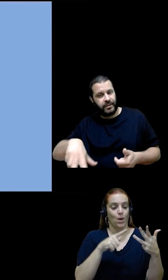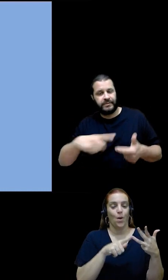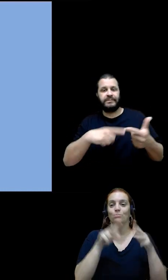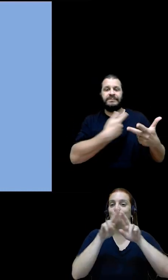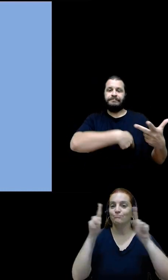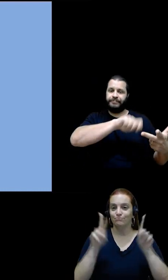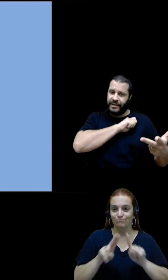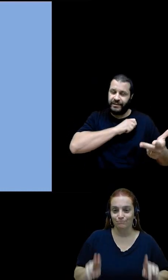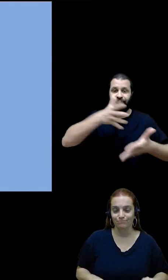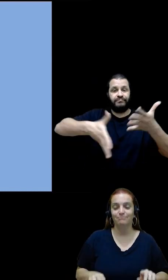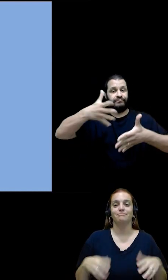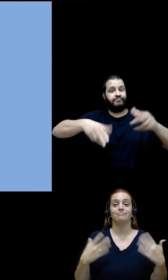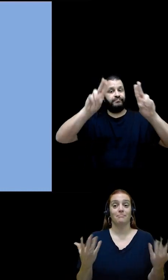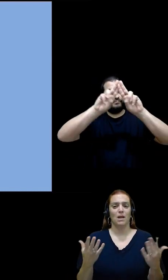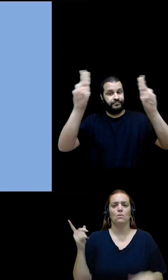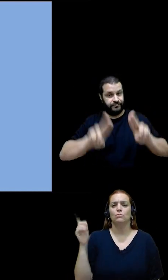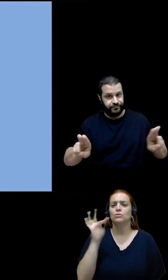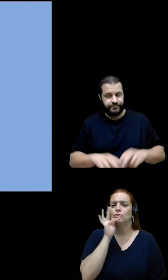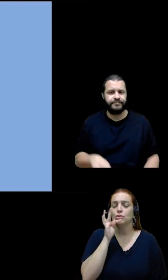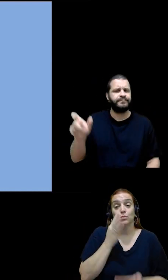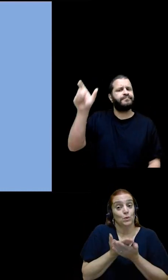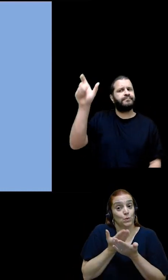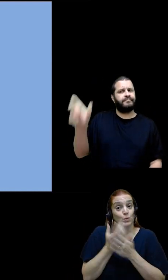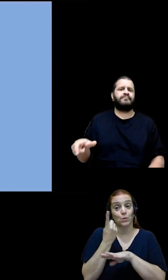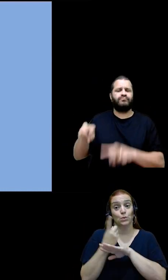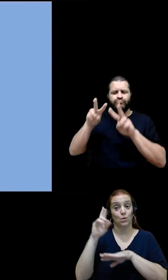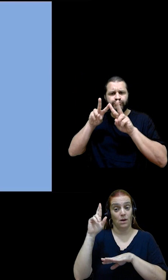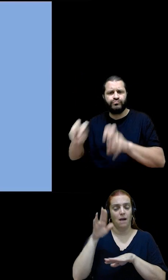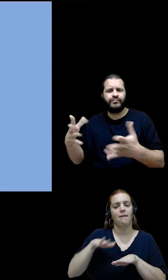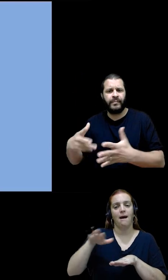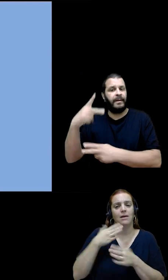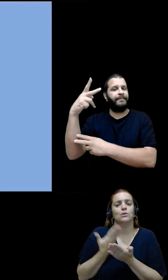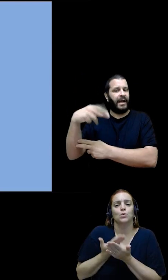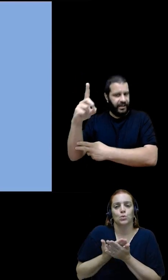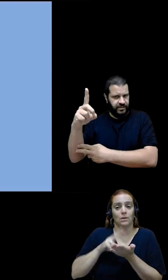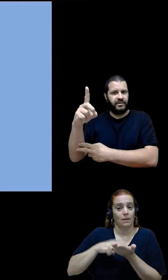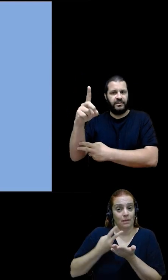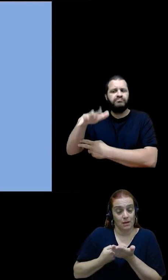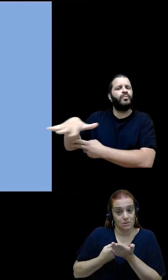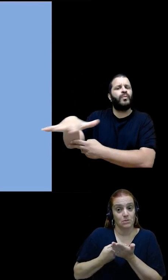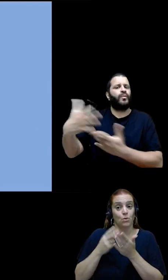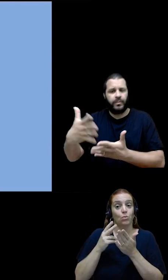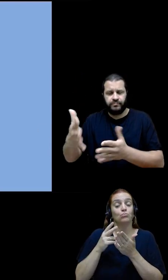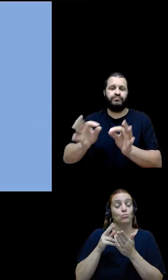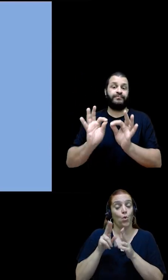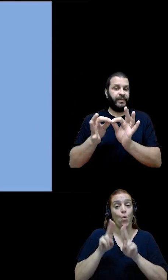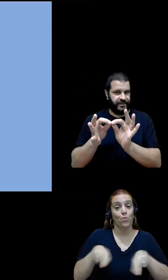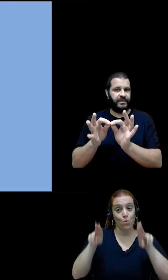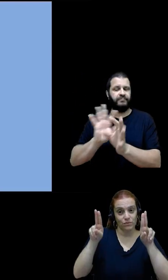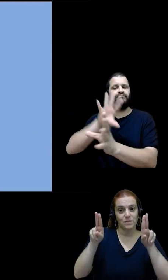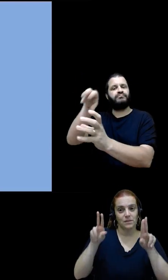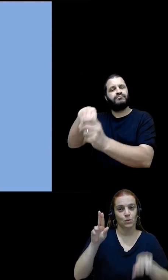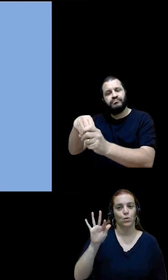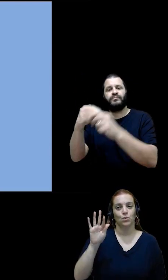sinais internacionais. O Tiago cursa doutorado em Estudos da Tradução pela Universidade Federal de Santa Catarina,